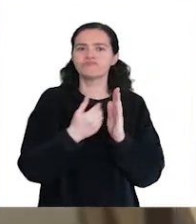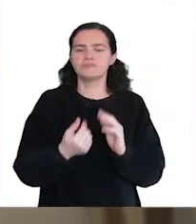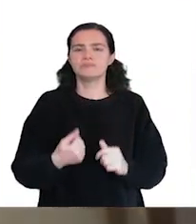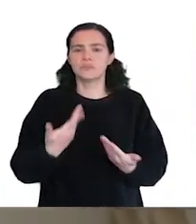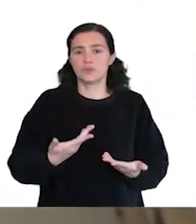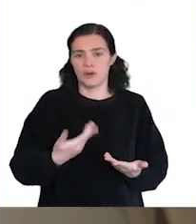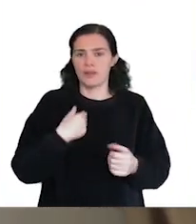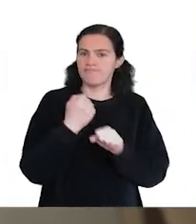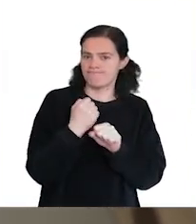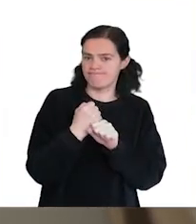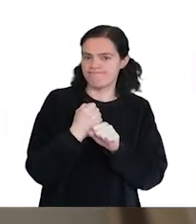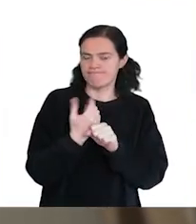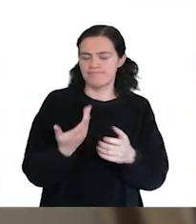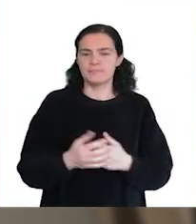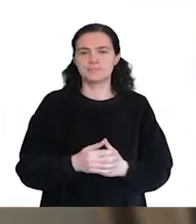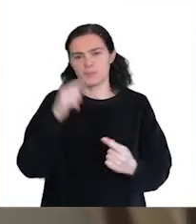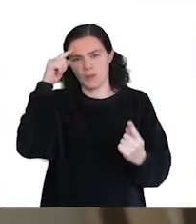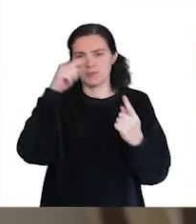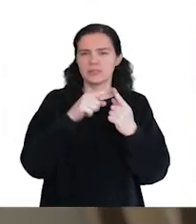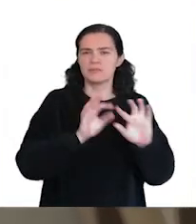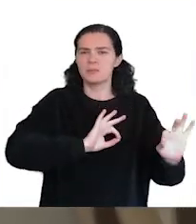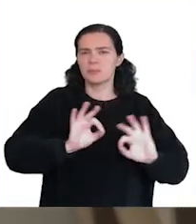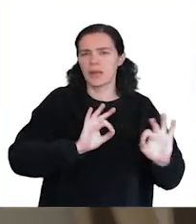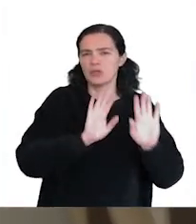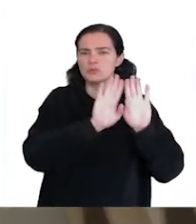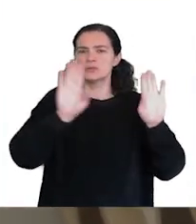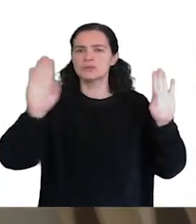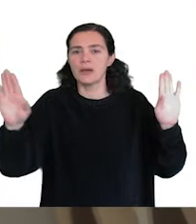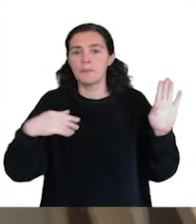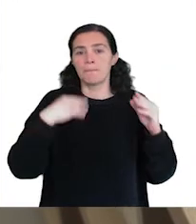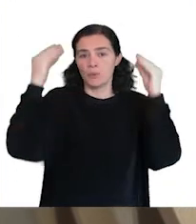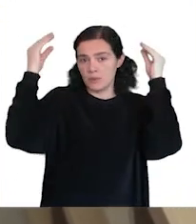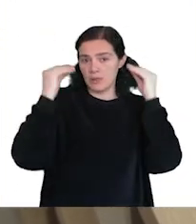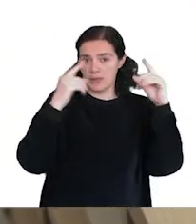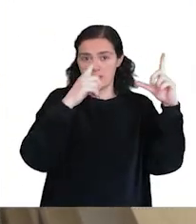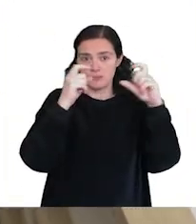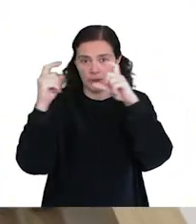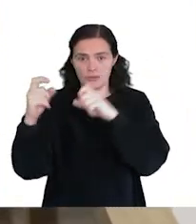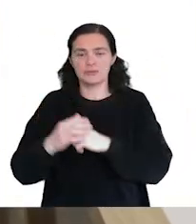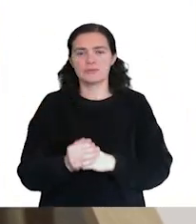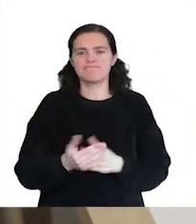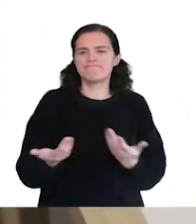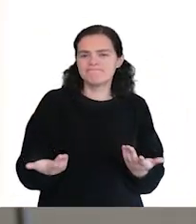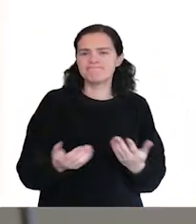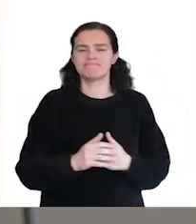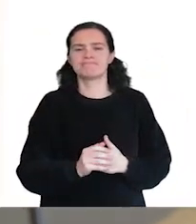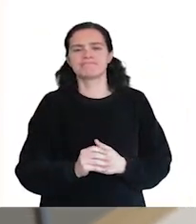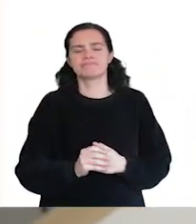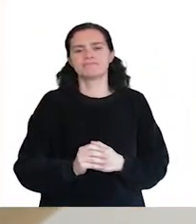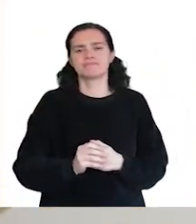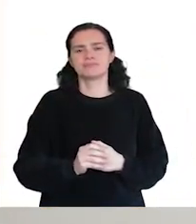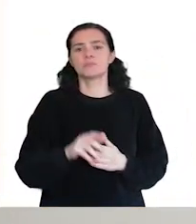documentação em que estamos neste momento a trabalhar para preparar uma exposição, Manuel de Oliveira, fotógrafo, e, no